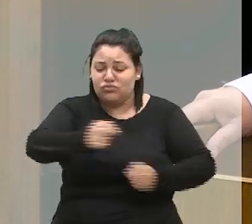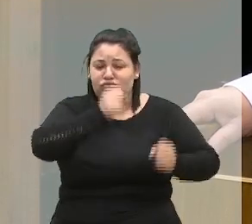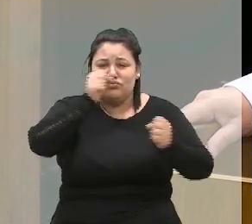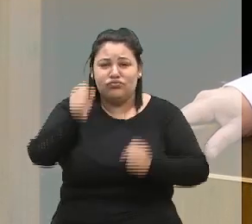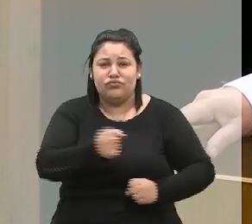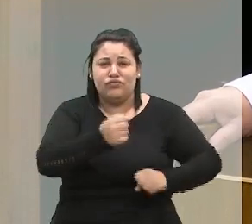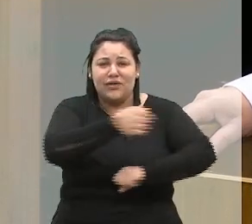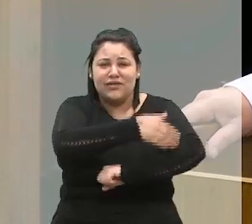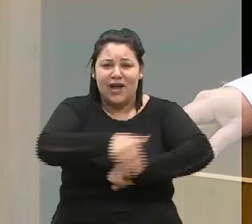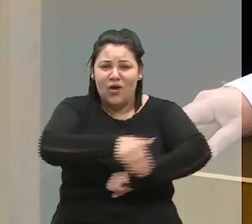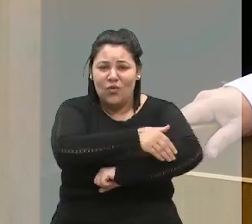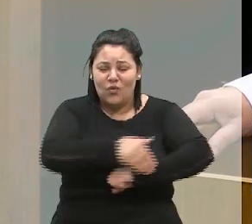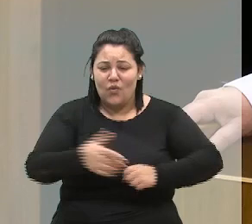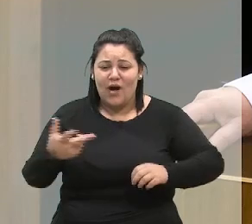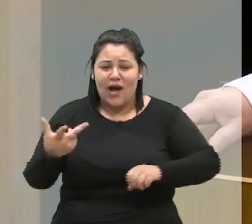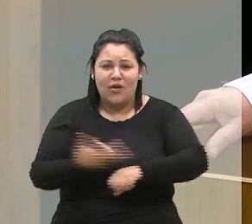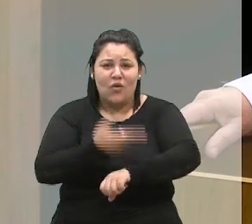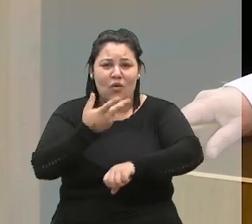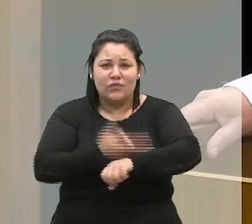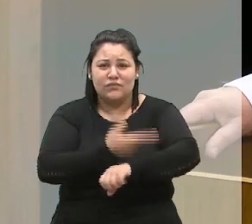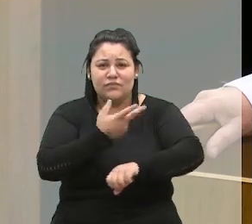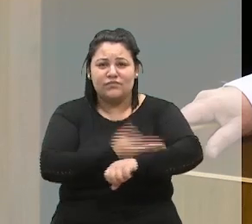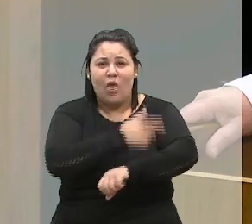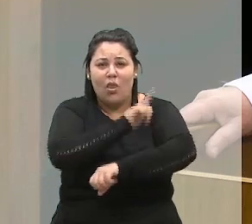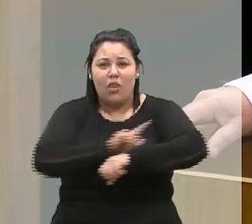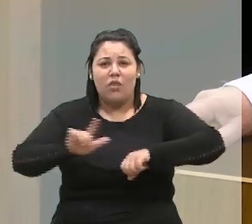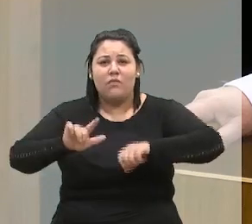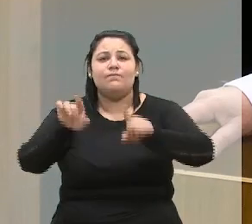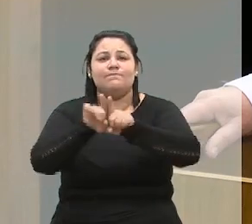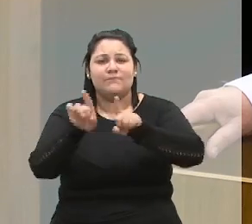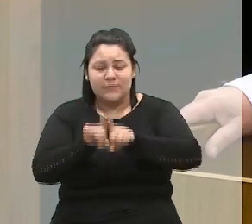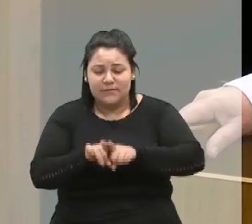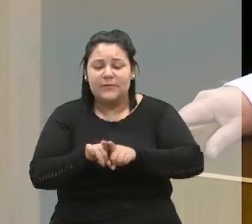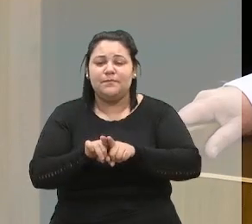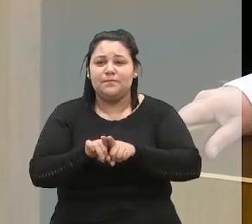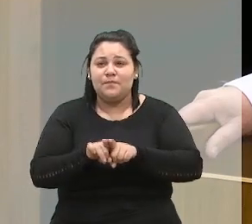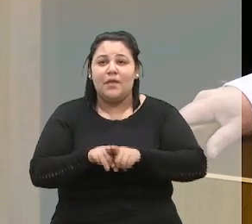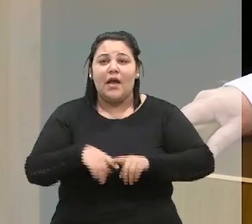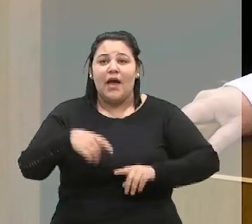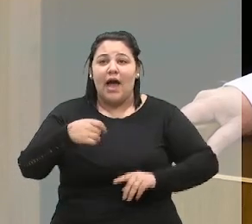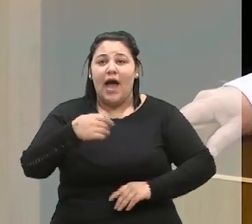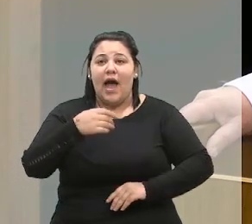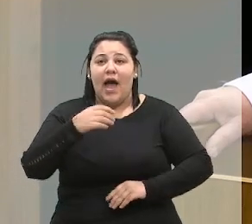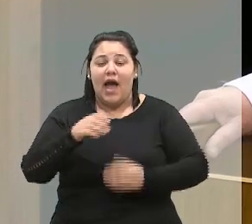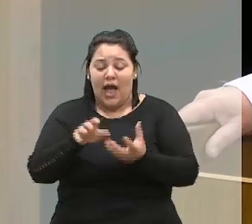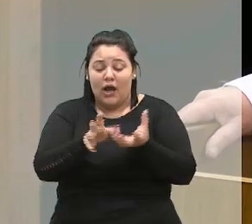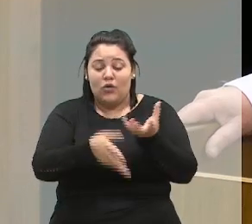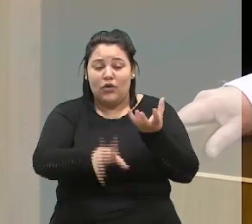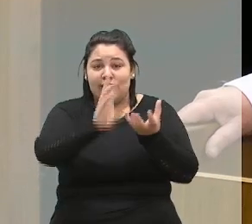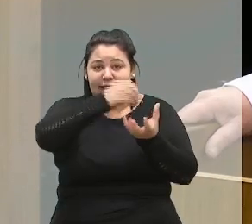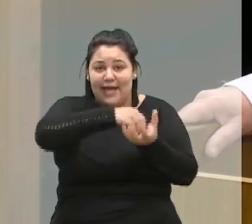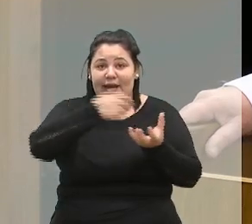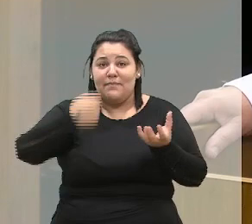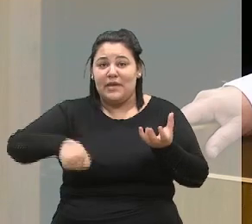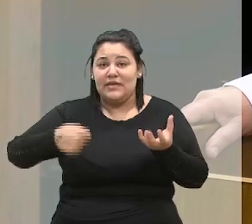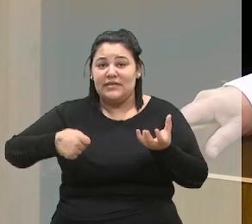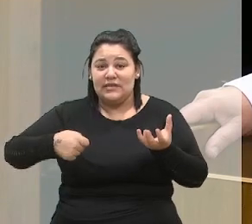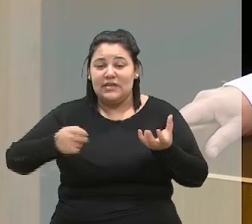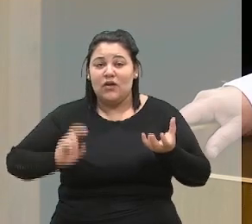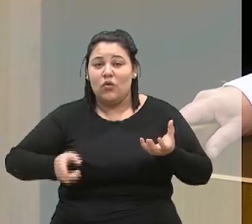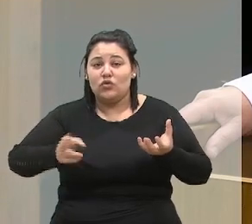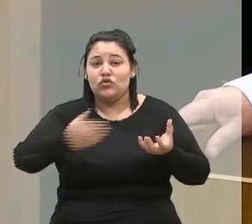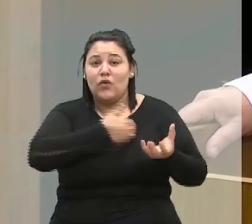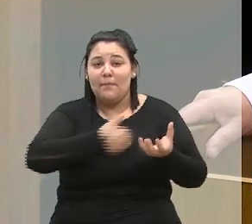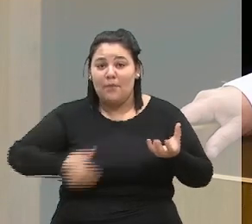capinando. A Codeca precisa e deve se manter pública, a serviço da população de Caxias